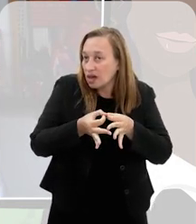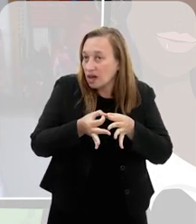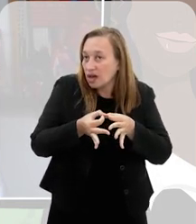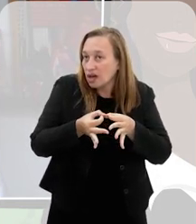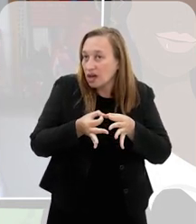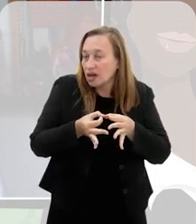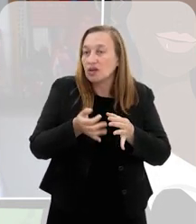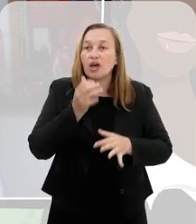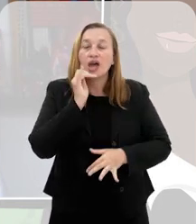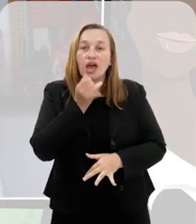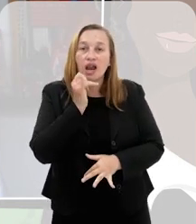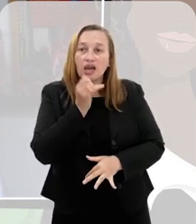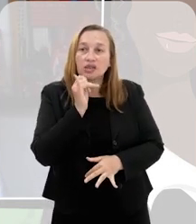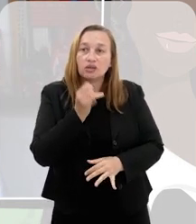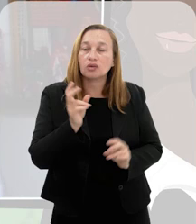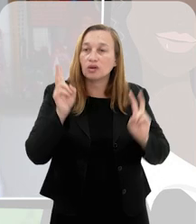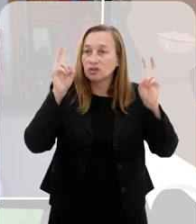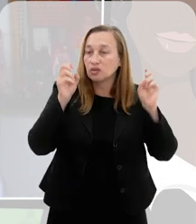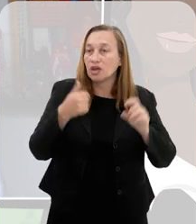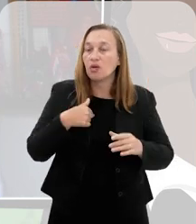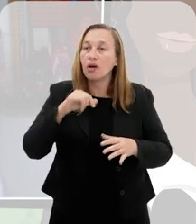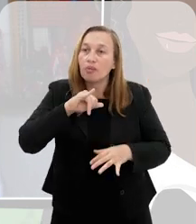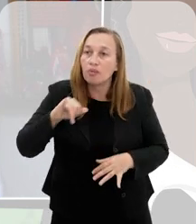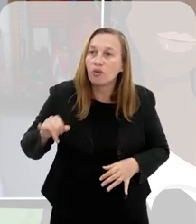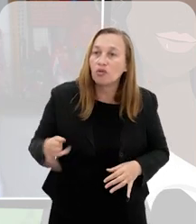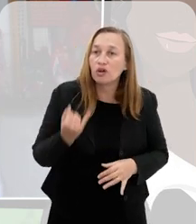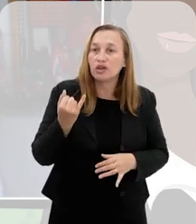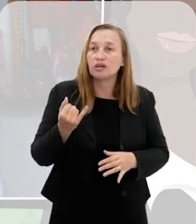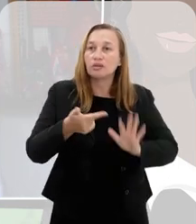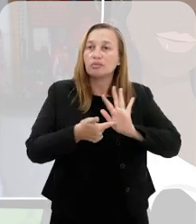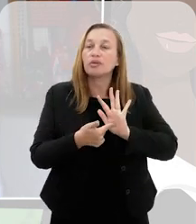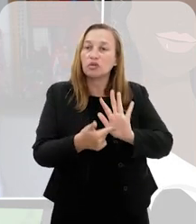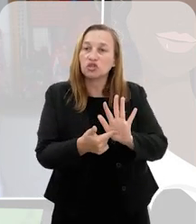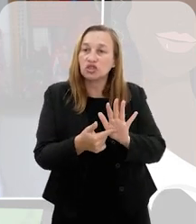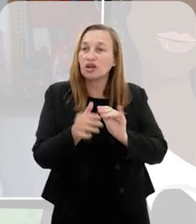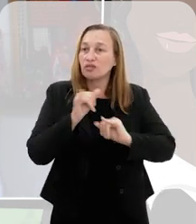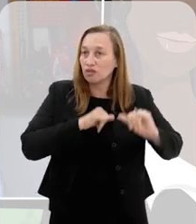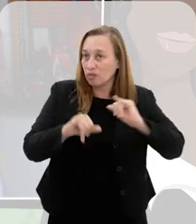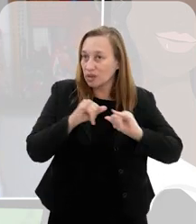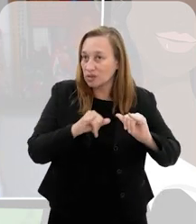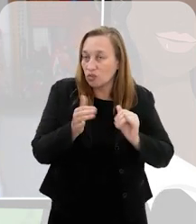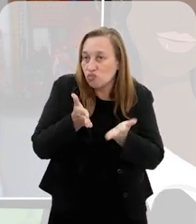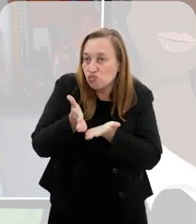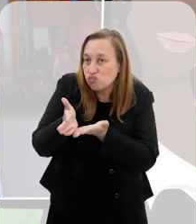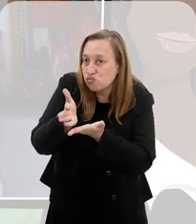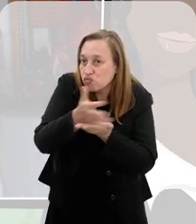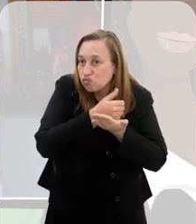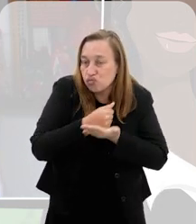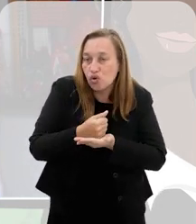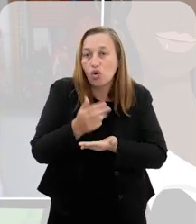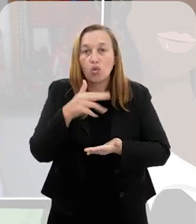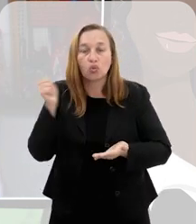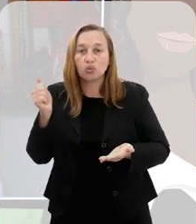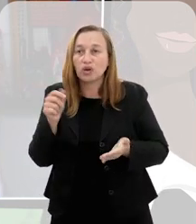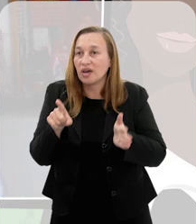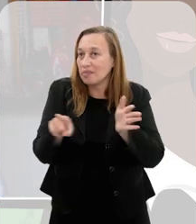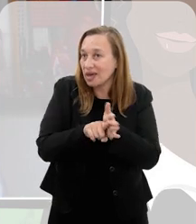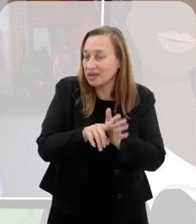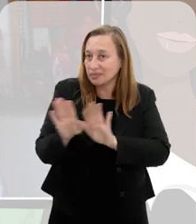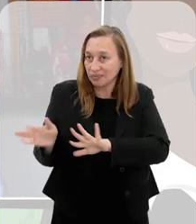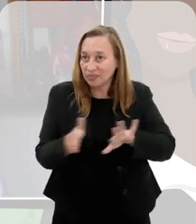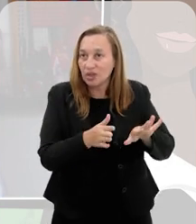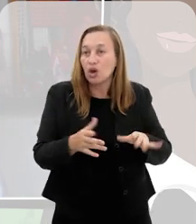opinião, injustificável, né? Casos relatados. E aí eu aproveito para mostrar dados, porque eu sempre falo, informação